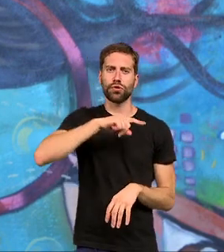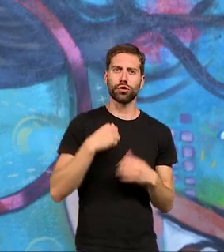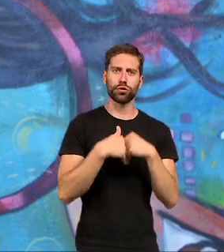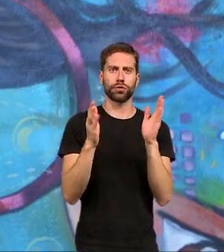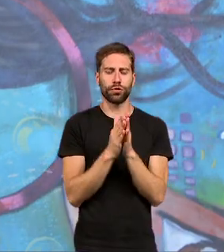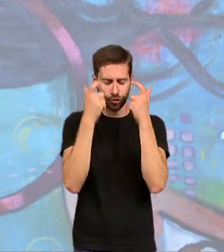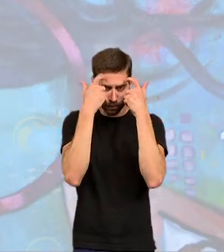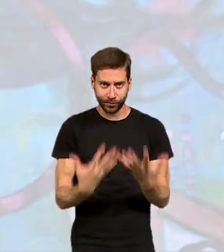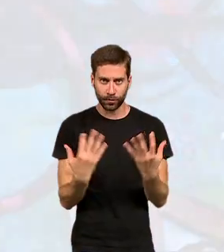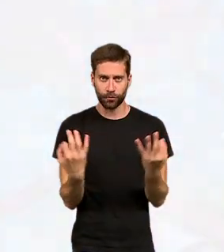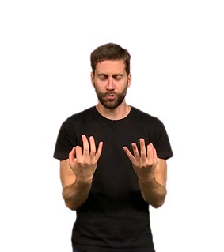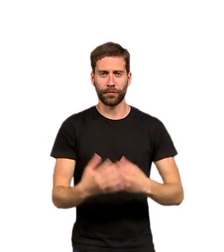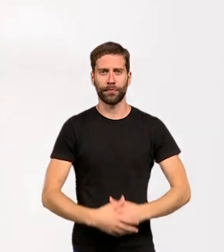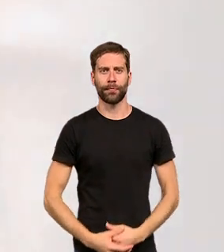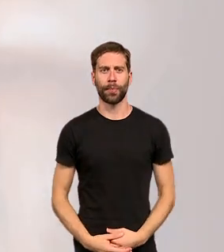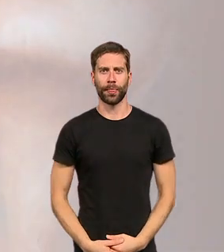chão.